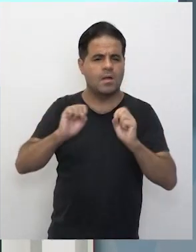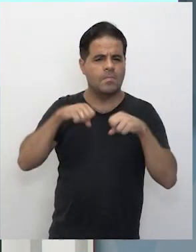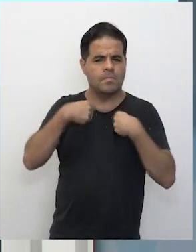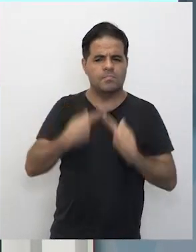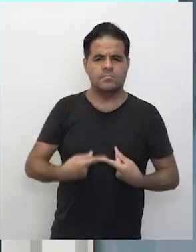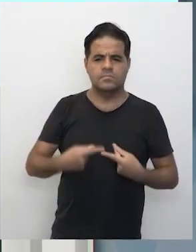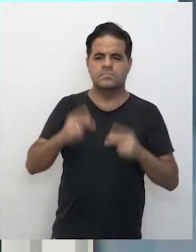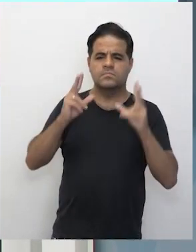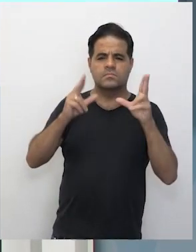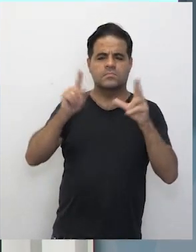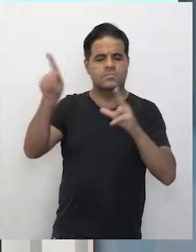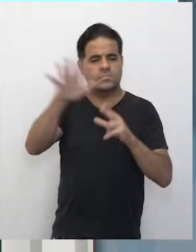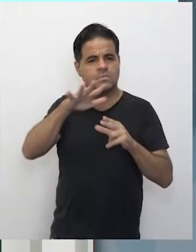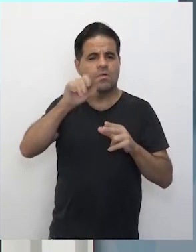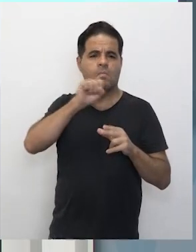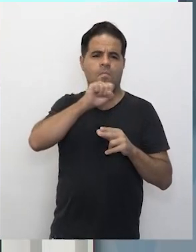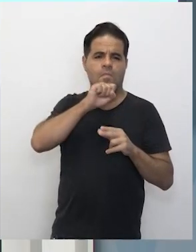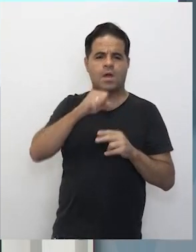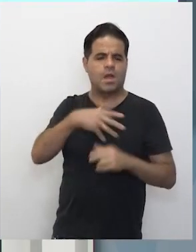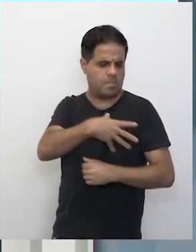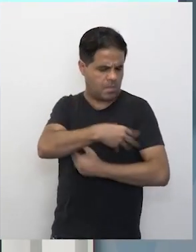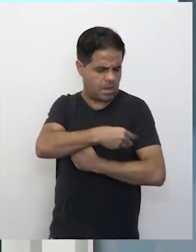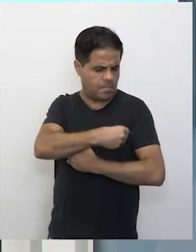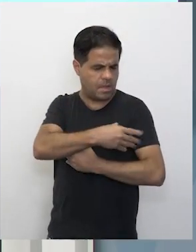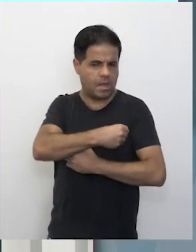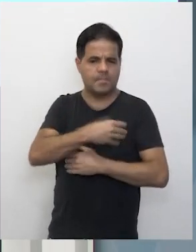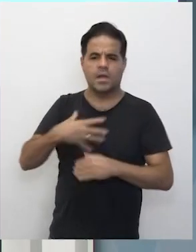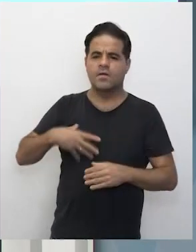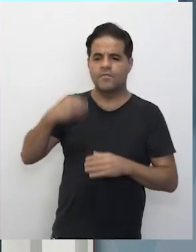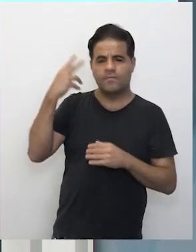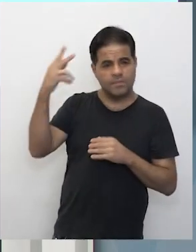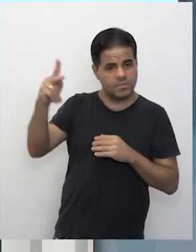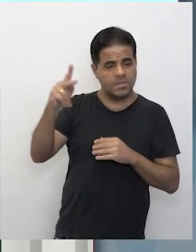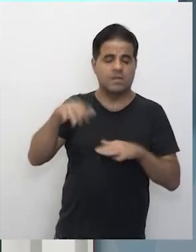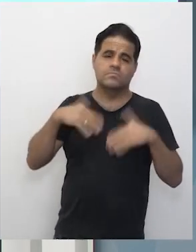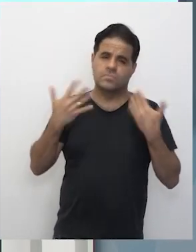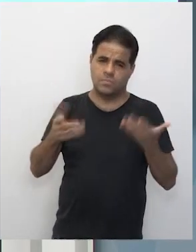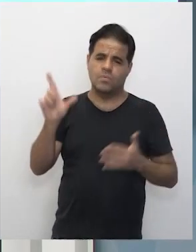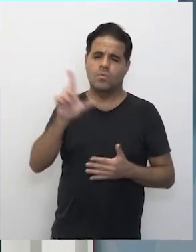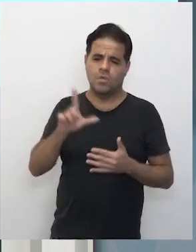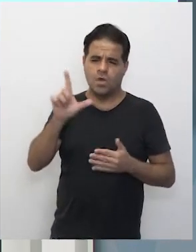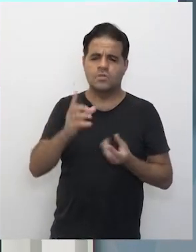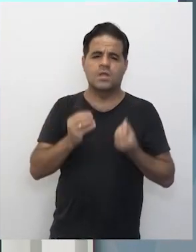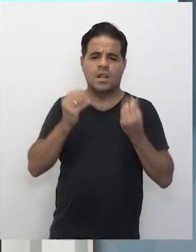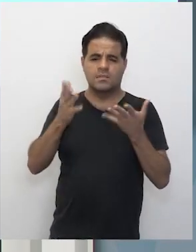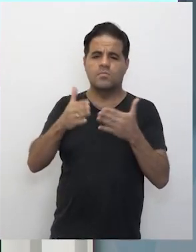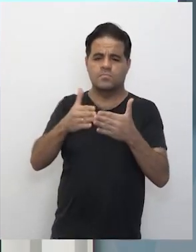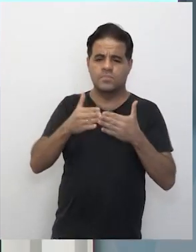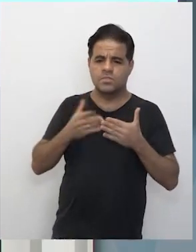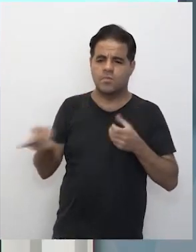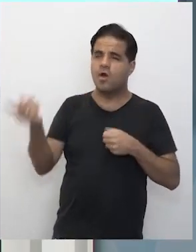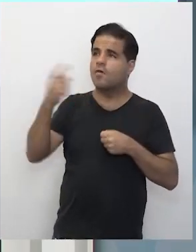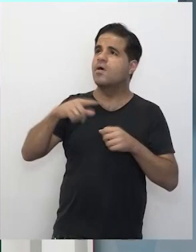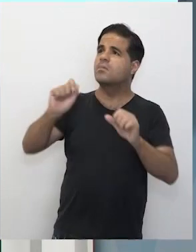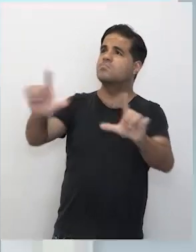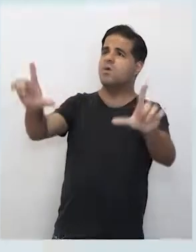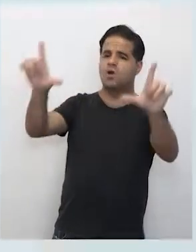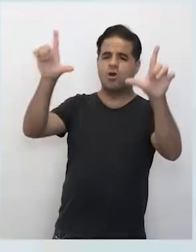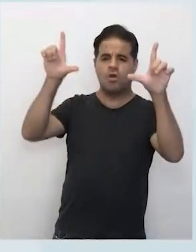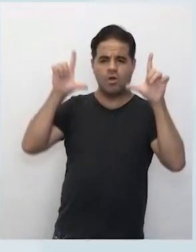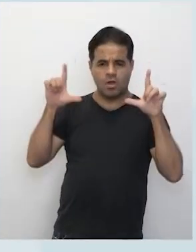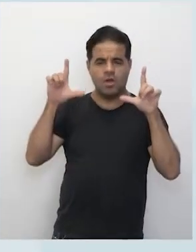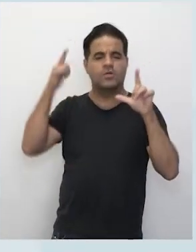como esse momento de uma mãe amamentando o seu filho. Claro que ela deu ali a entender, vou pedir para voltar na tela